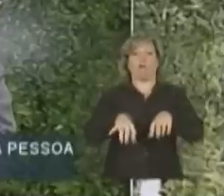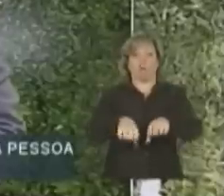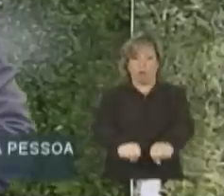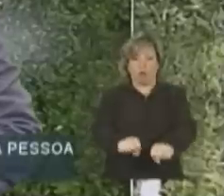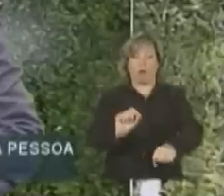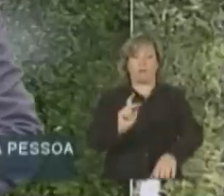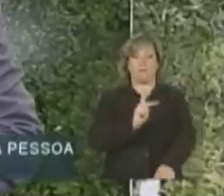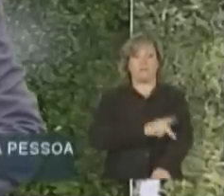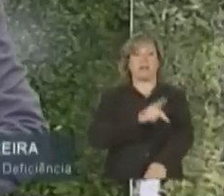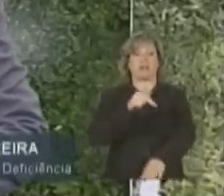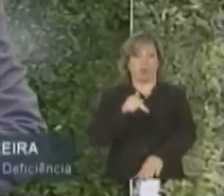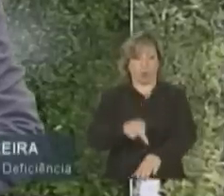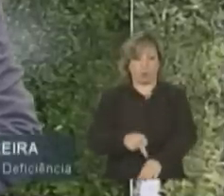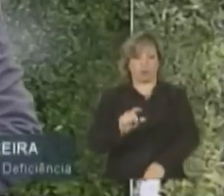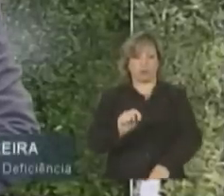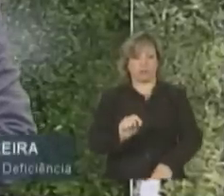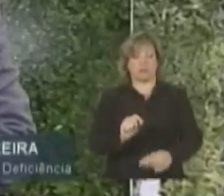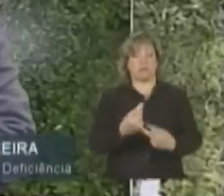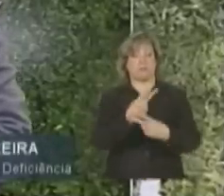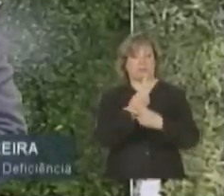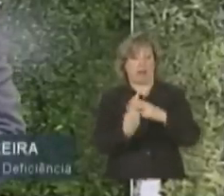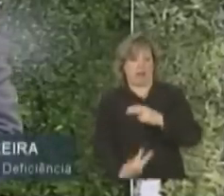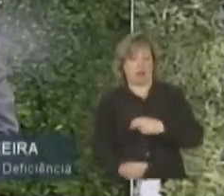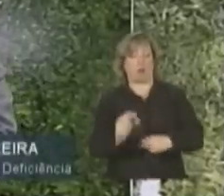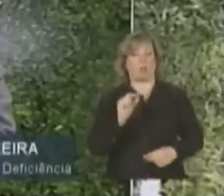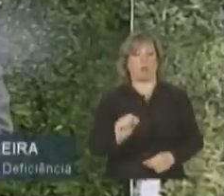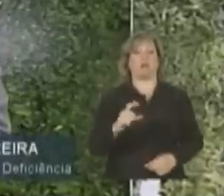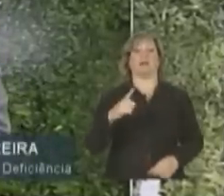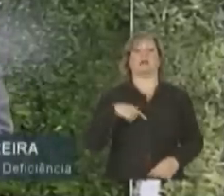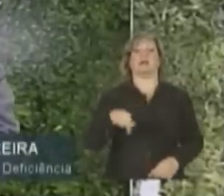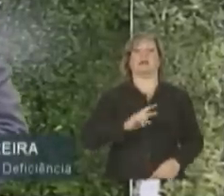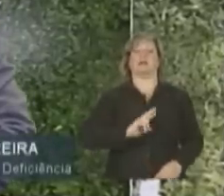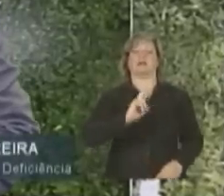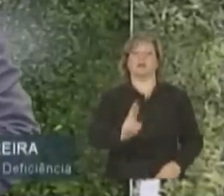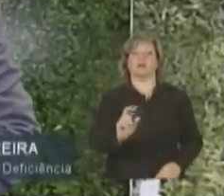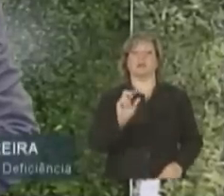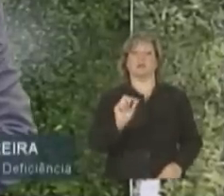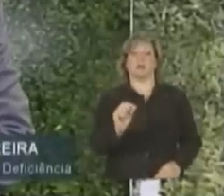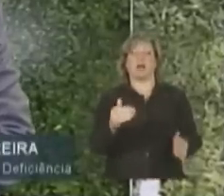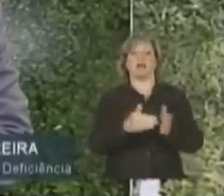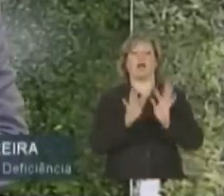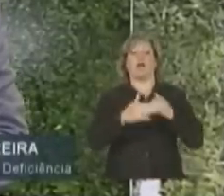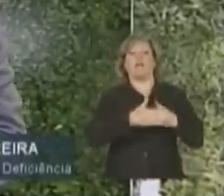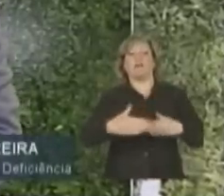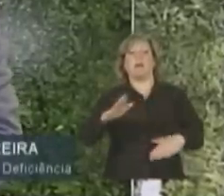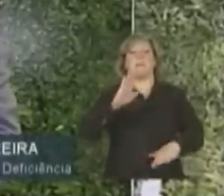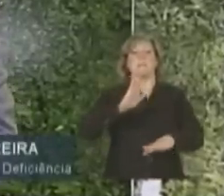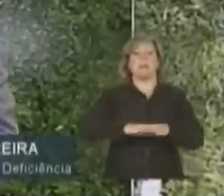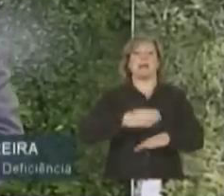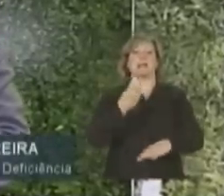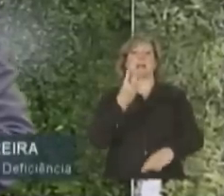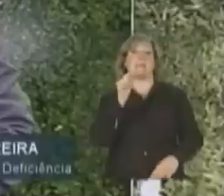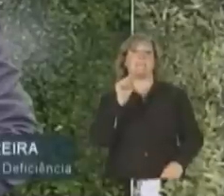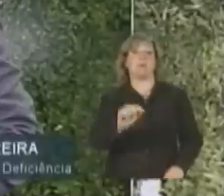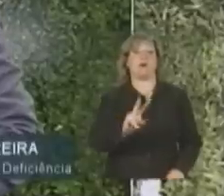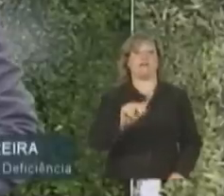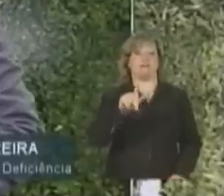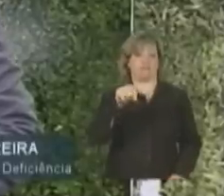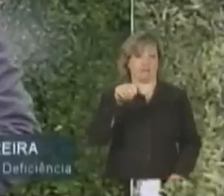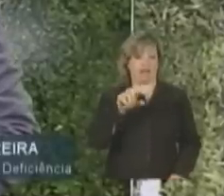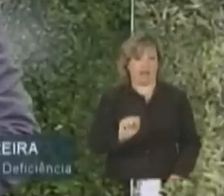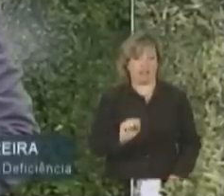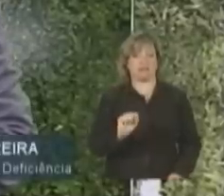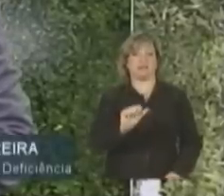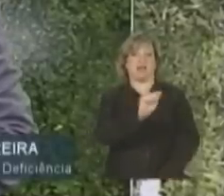em pedagogia bilíngue, que resultará, ao final, em mais de 3 mil vagas